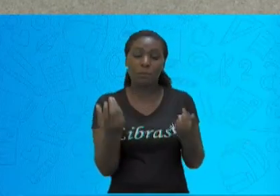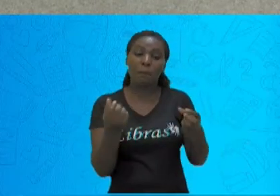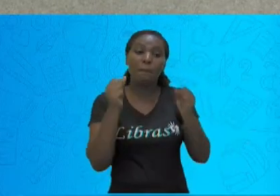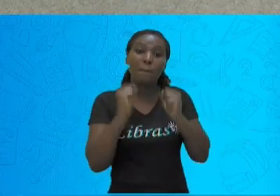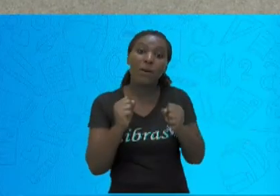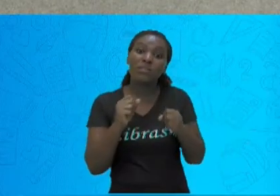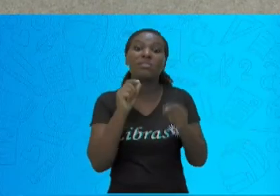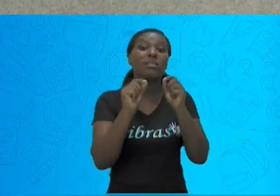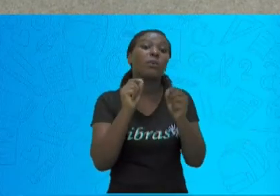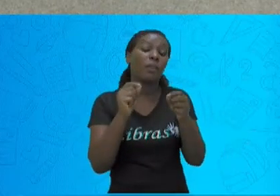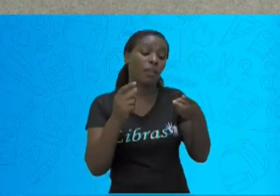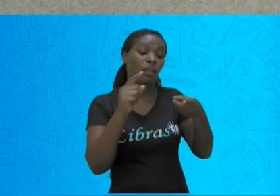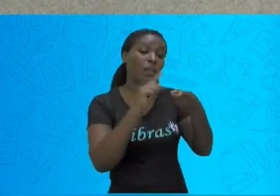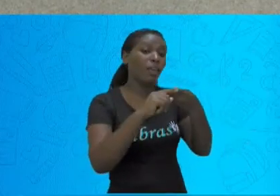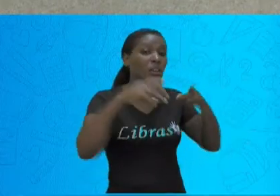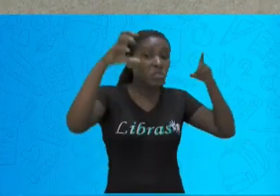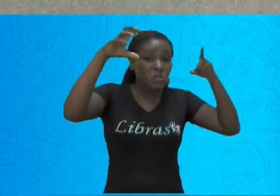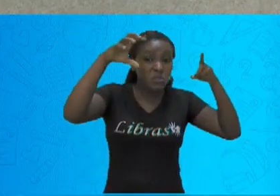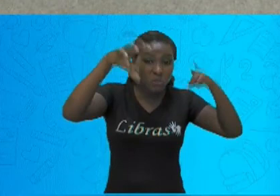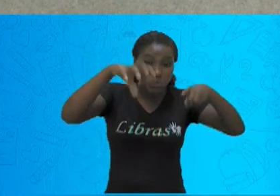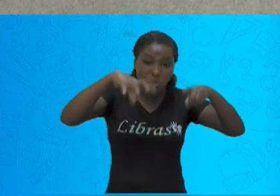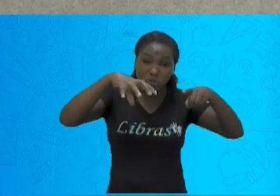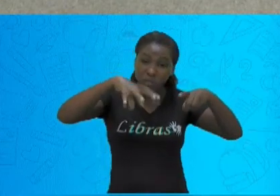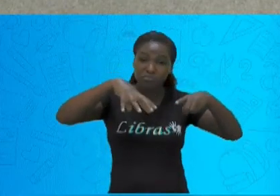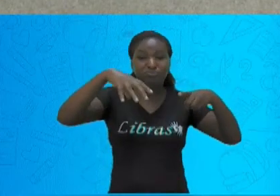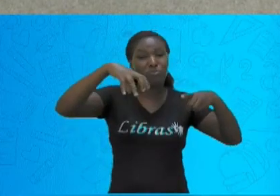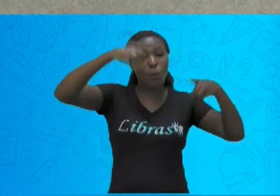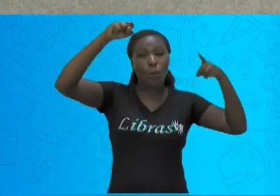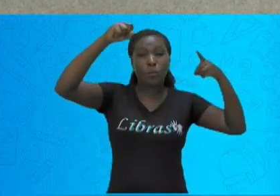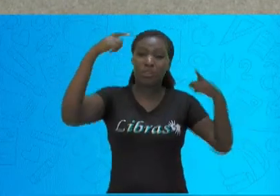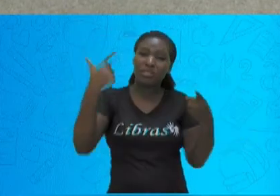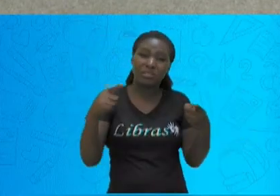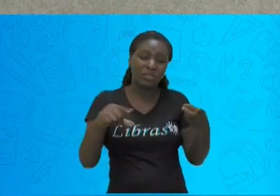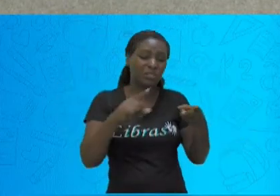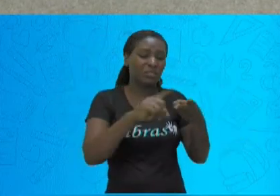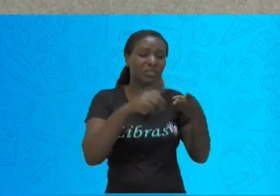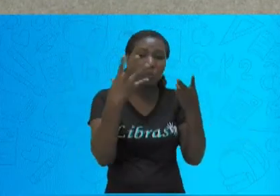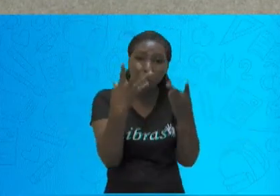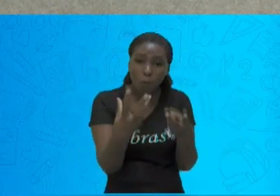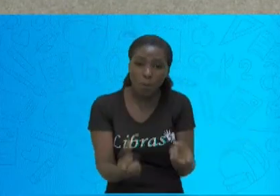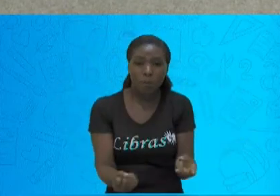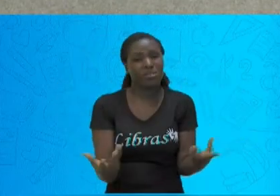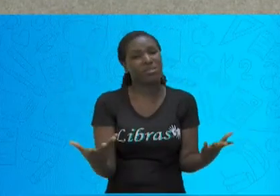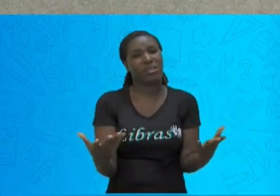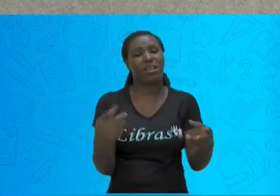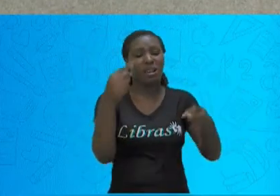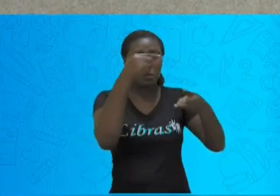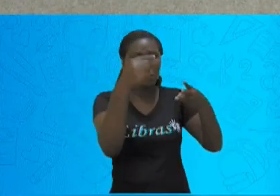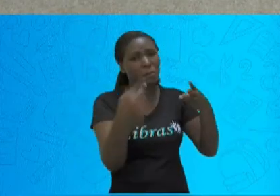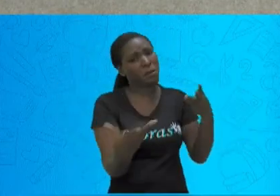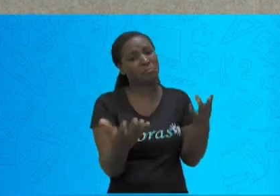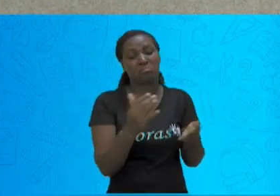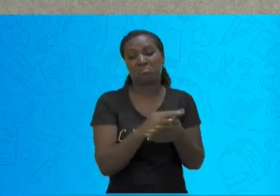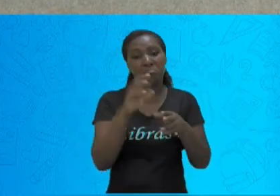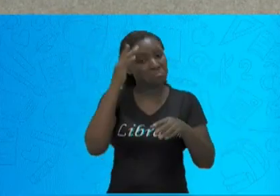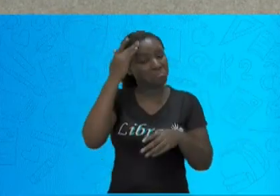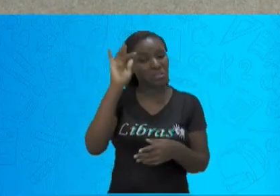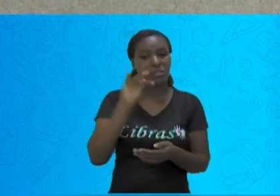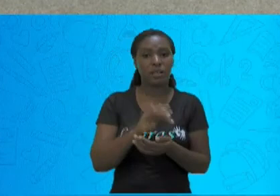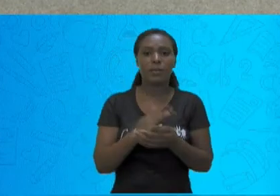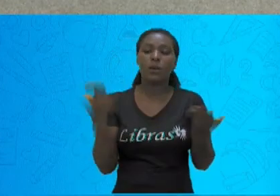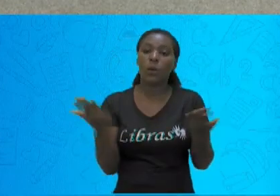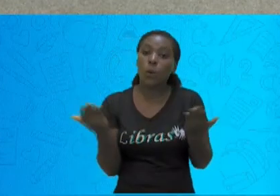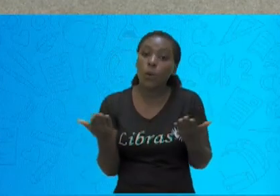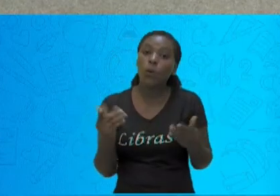milhões de indígenas descendentes dos maias distribuídos na América Central, mantendo